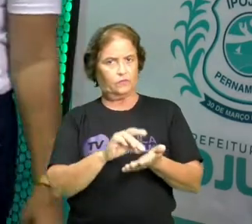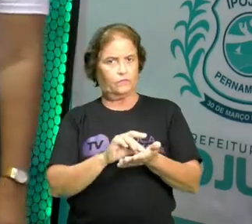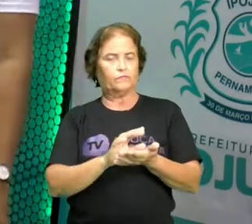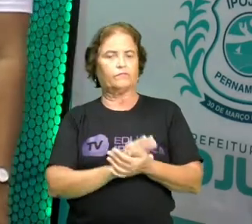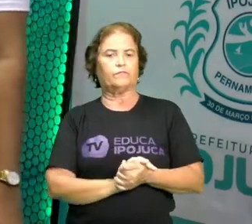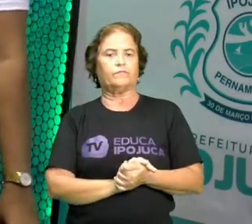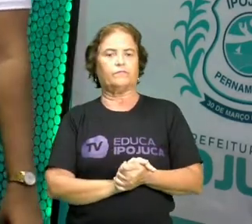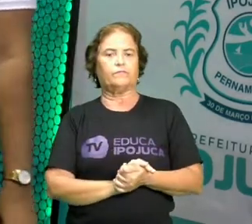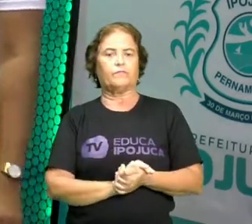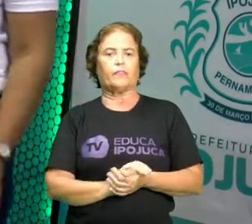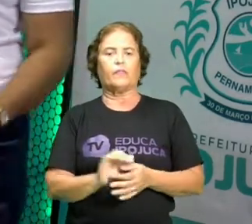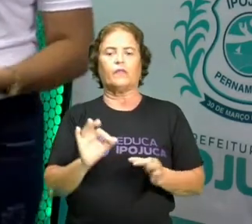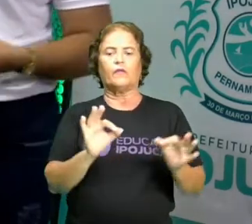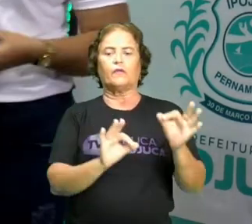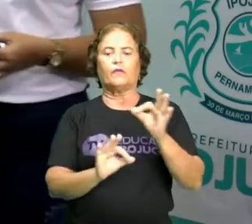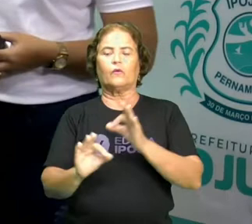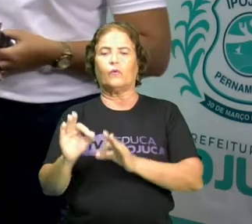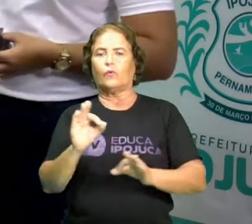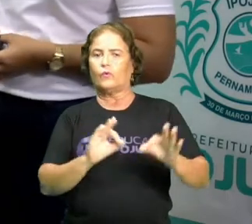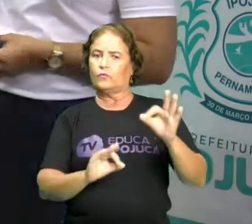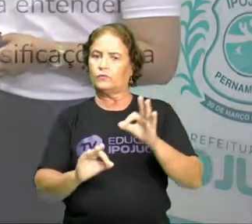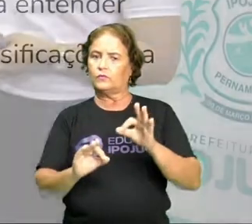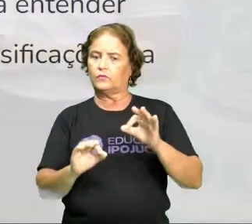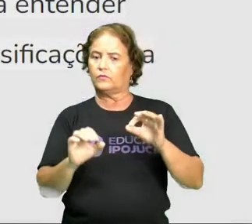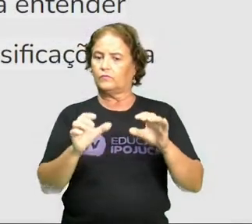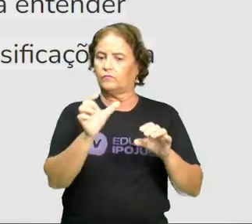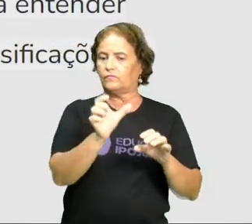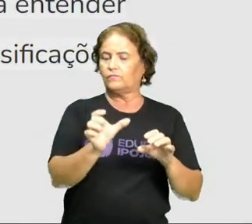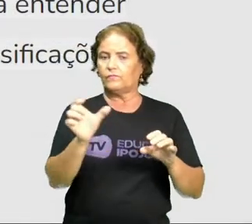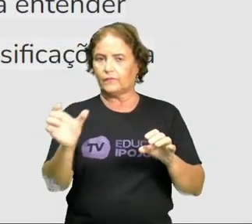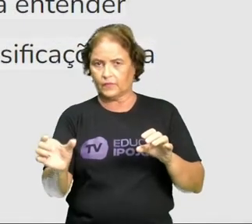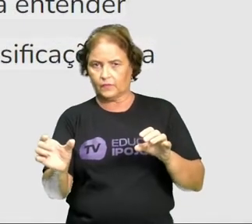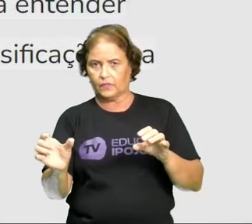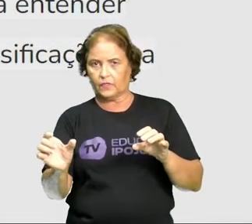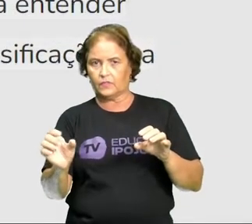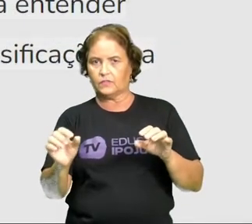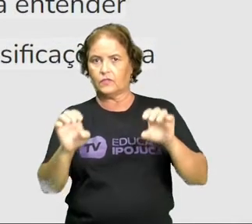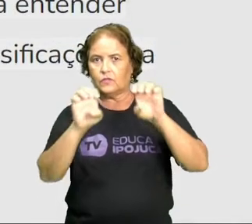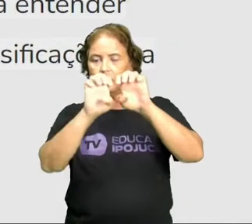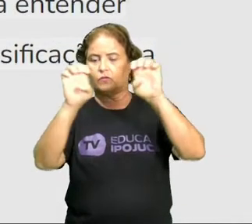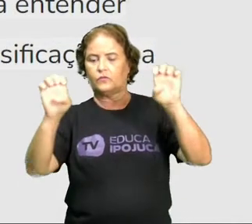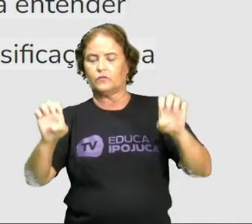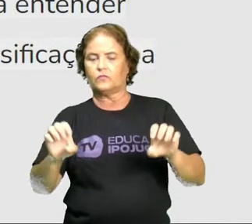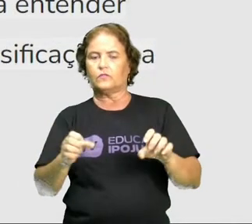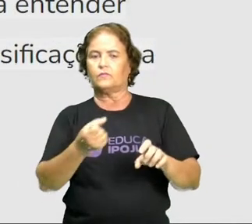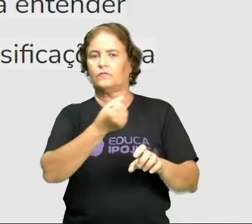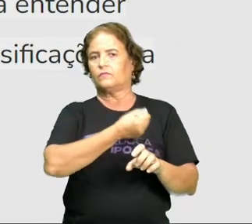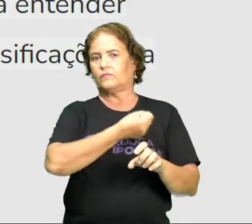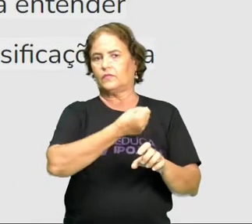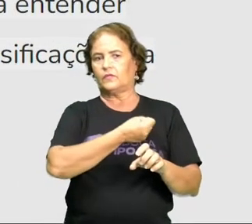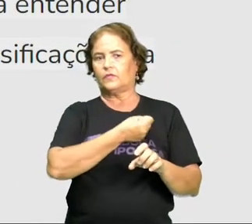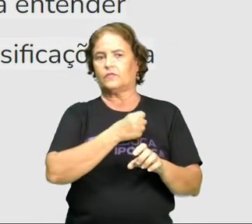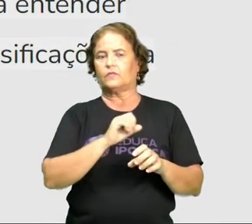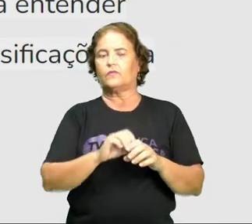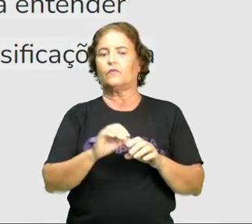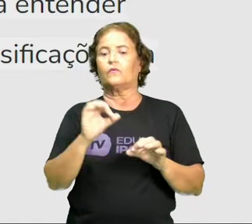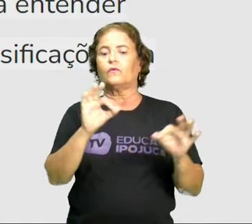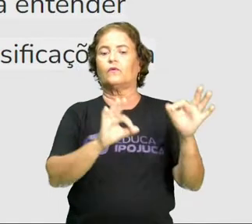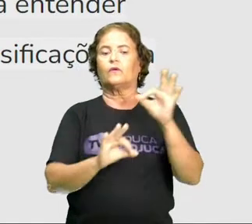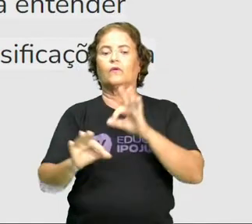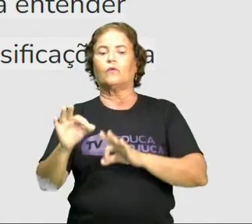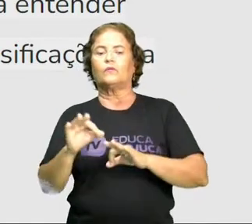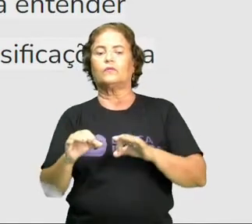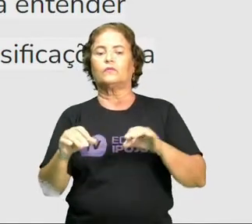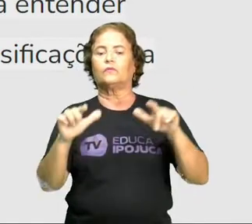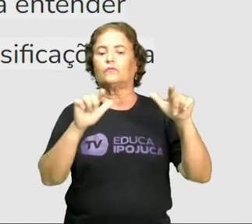Ordem e classes no sistema de numeração. A ordem, ela é a posição na qual o algarismo